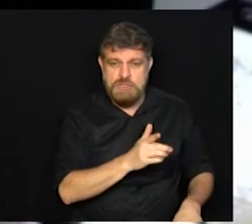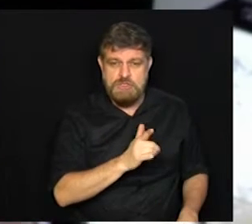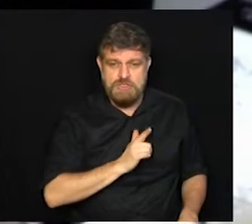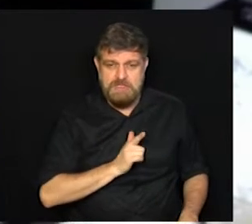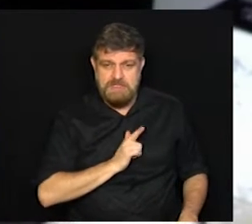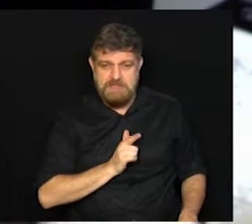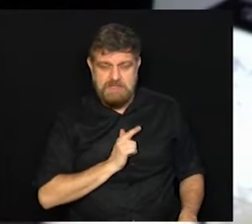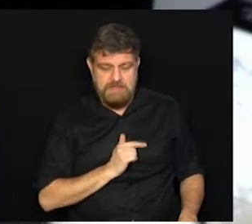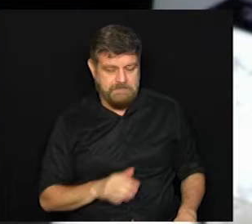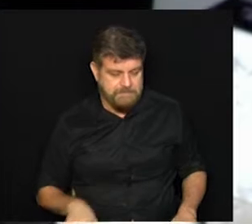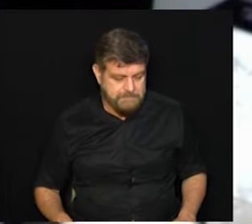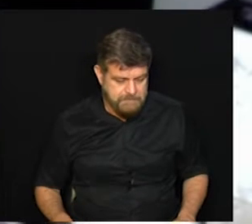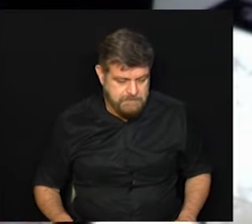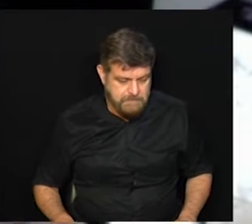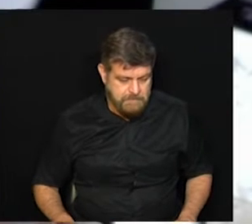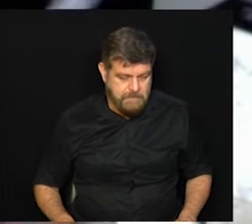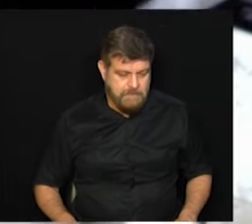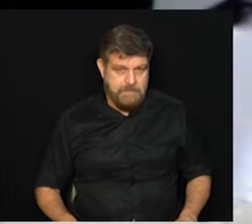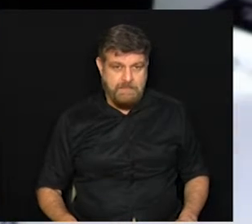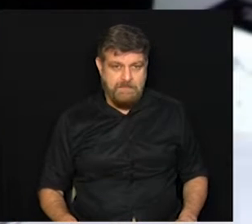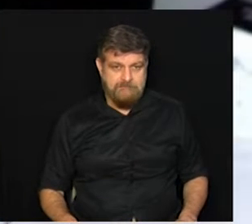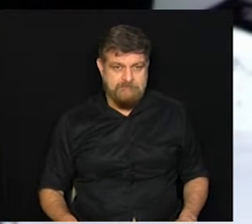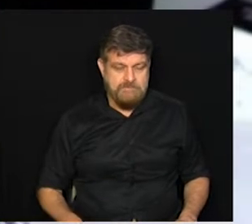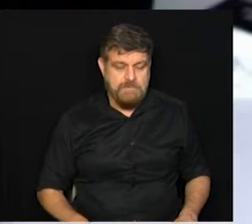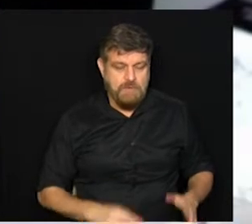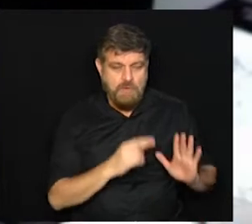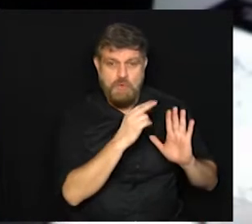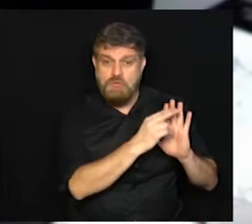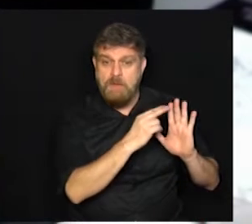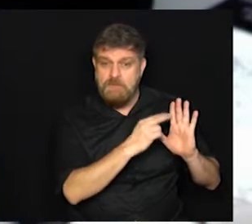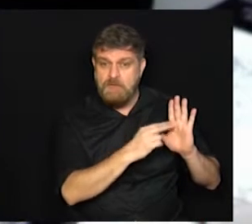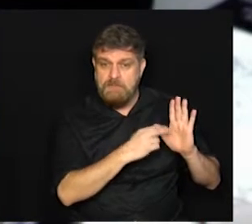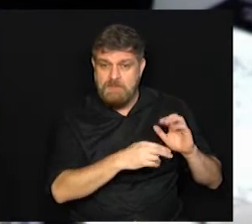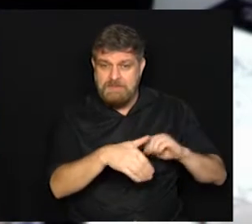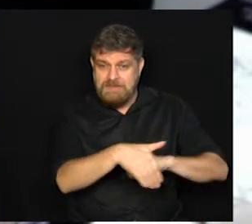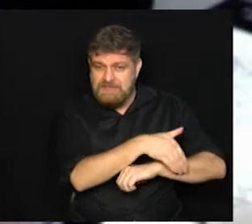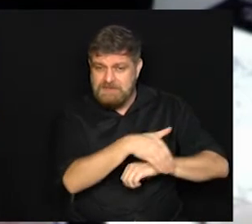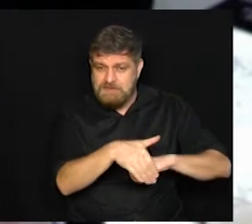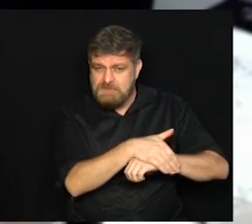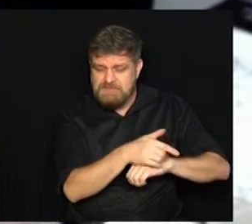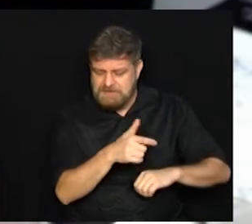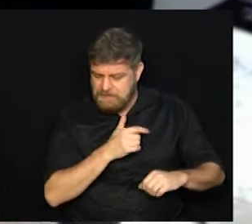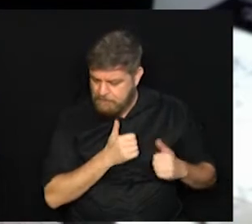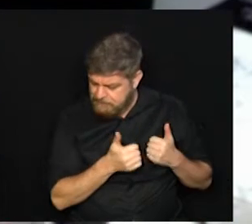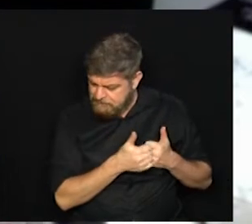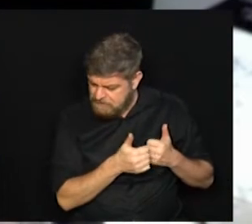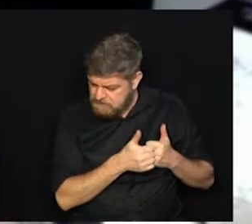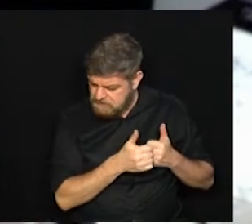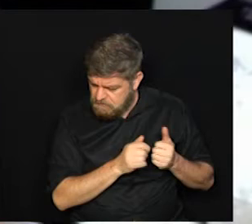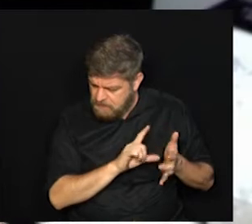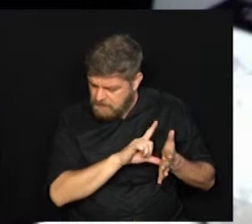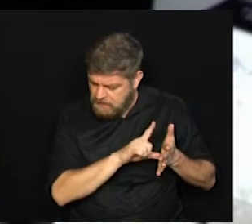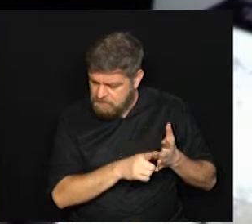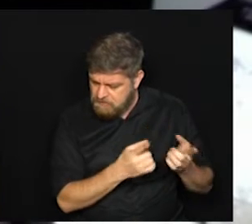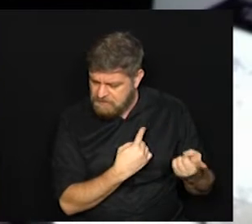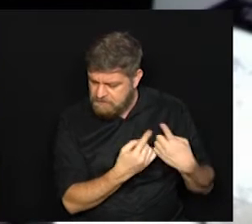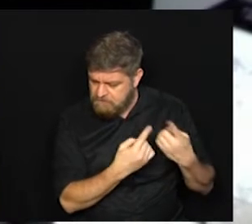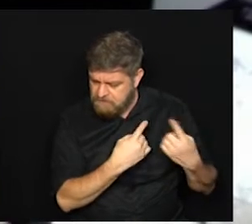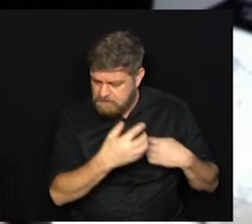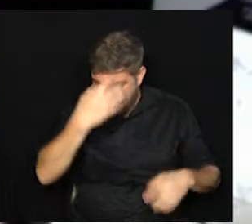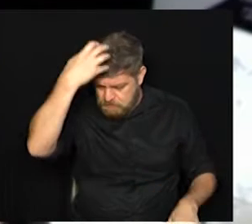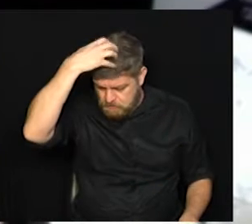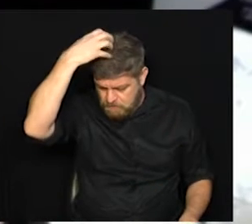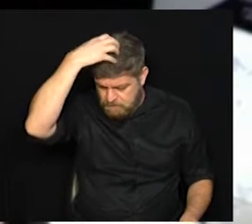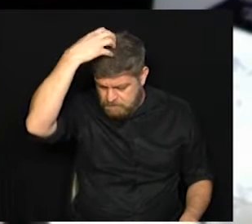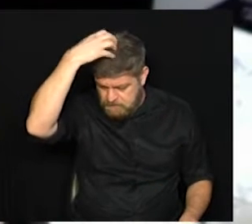colocou Aladino, que é logo depois lá da Dom Pedro, né?